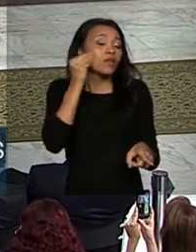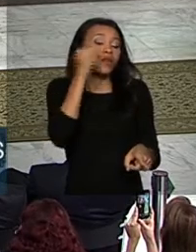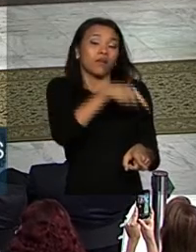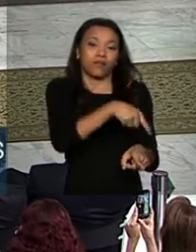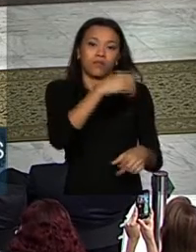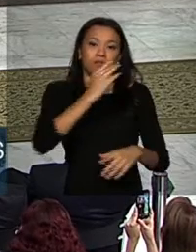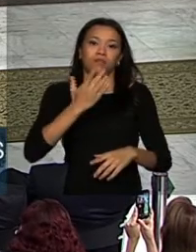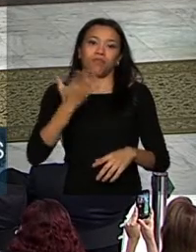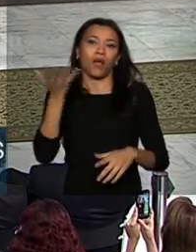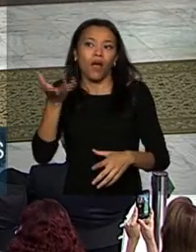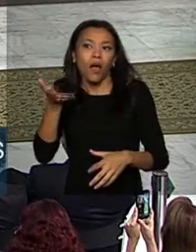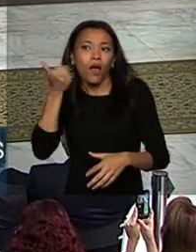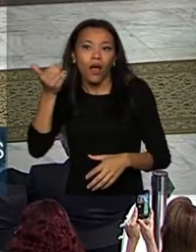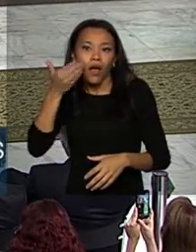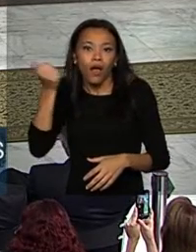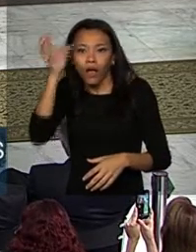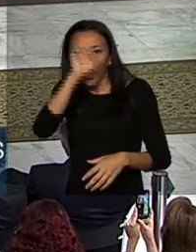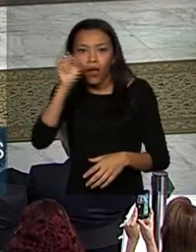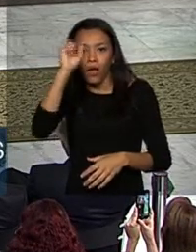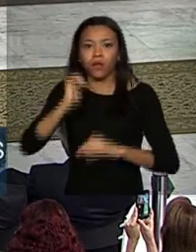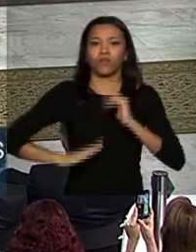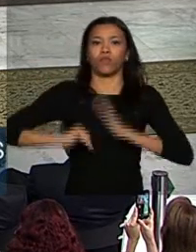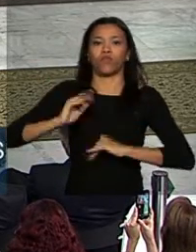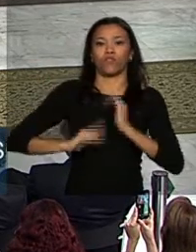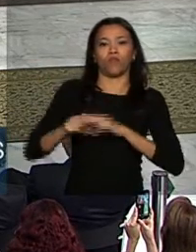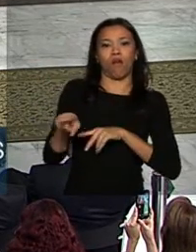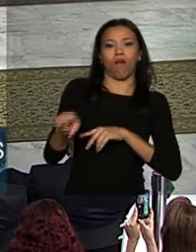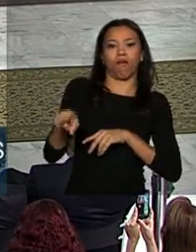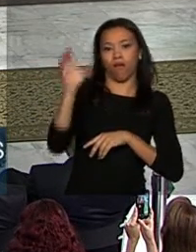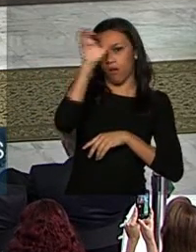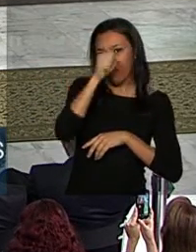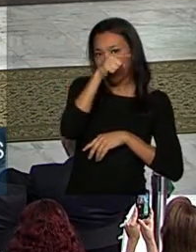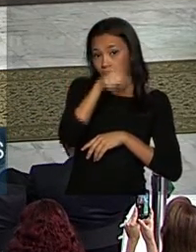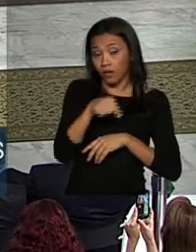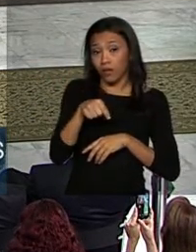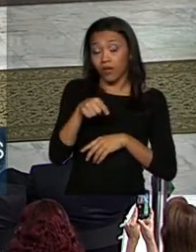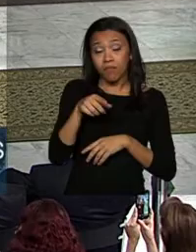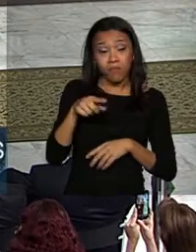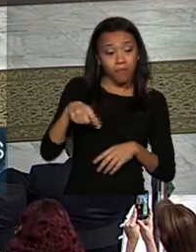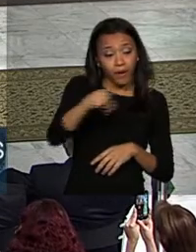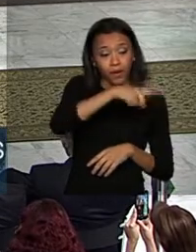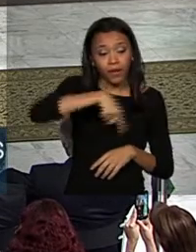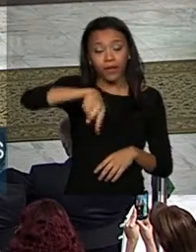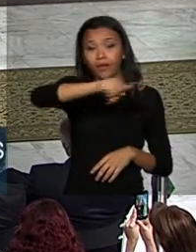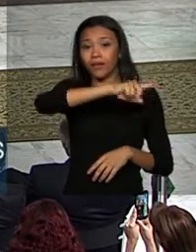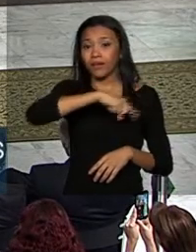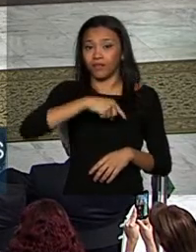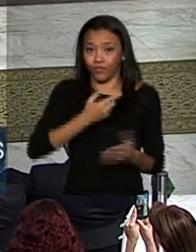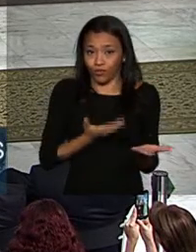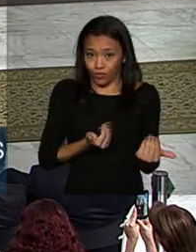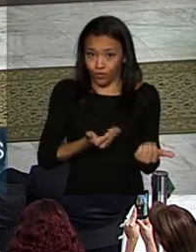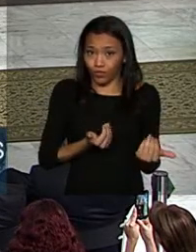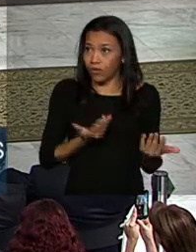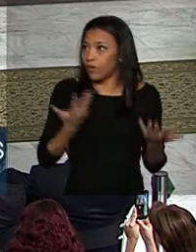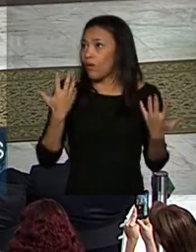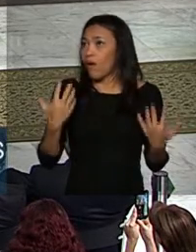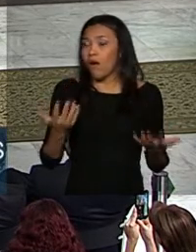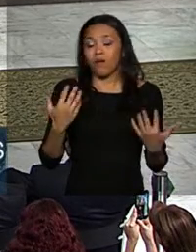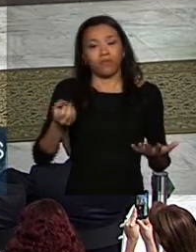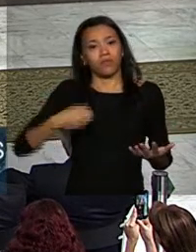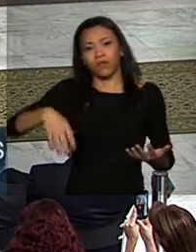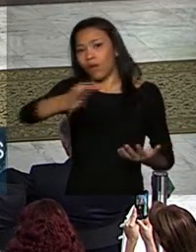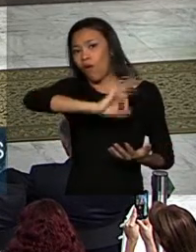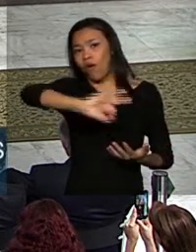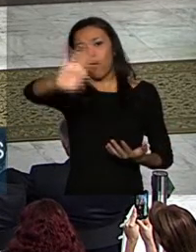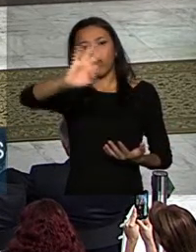formação do Pronatec. Para eles, isso representará melhores chances de construir uma história profissional